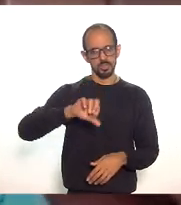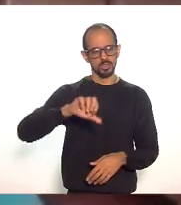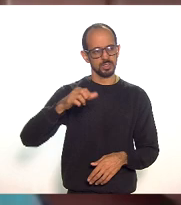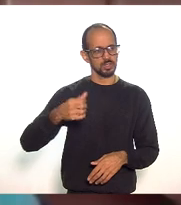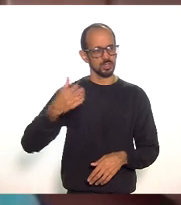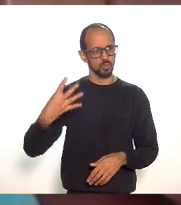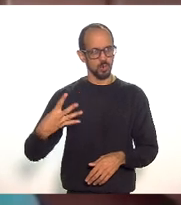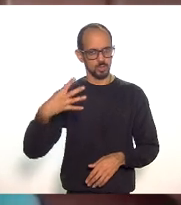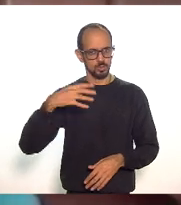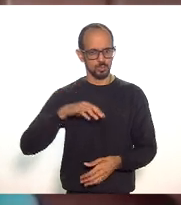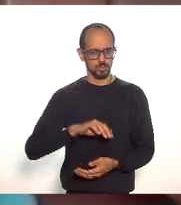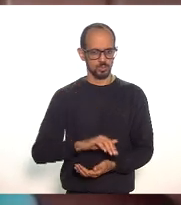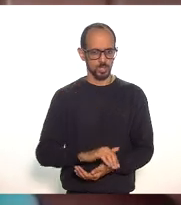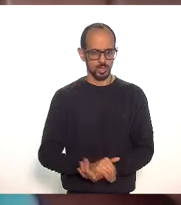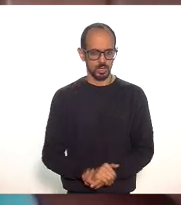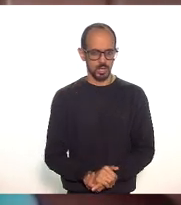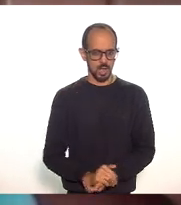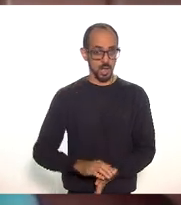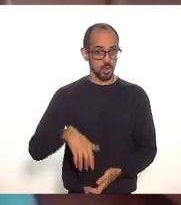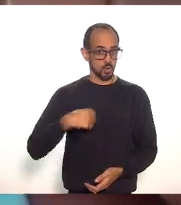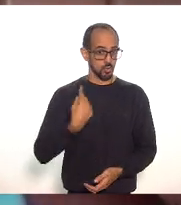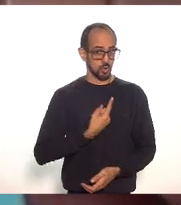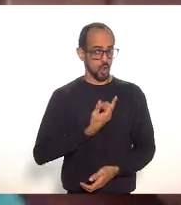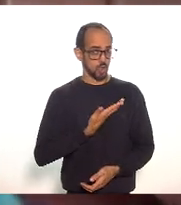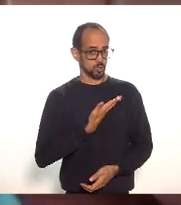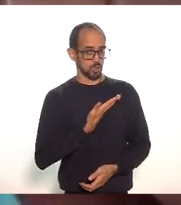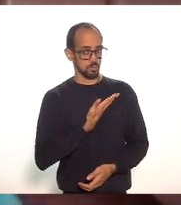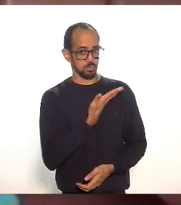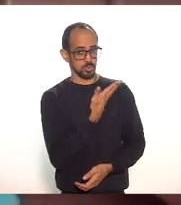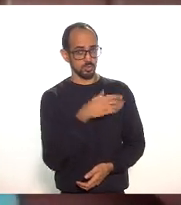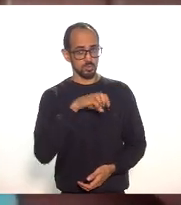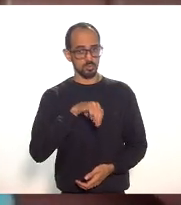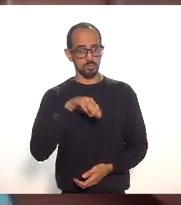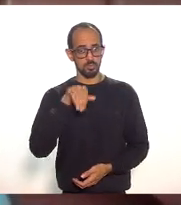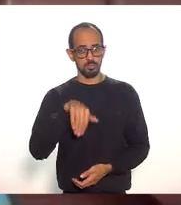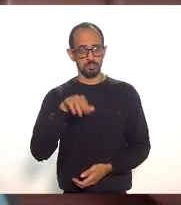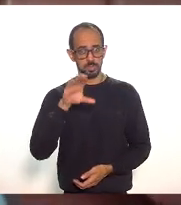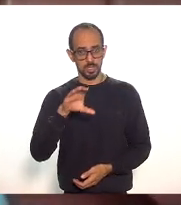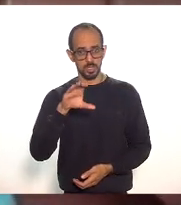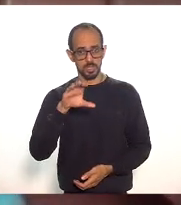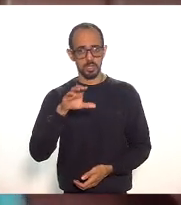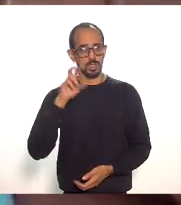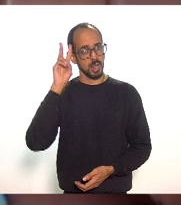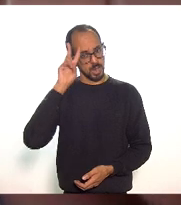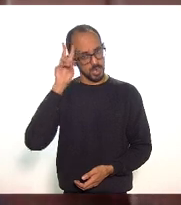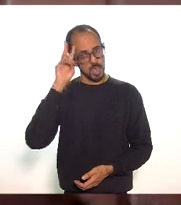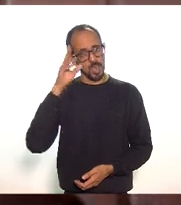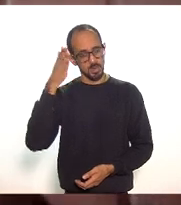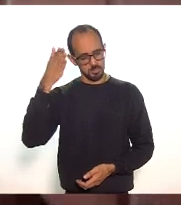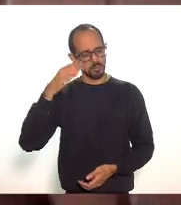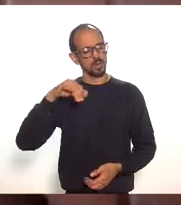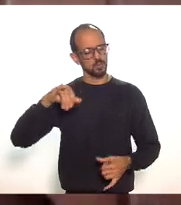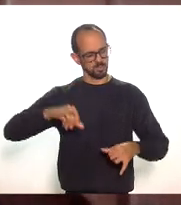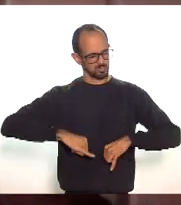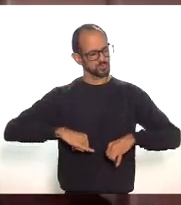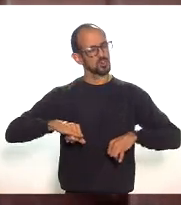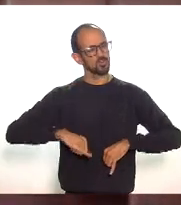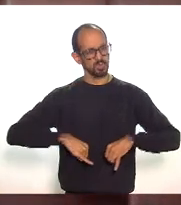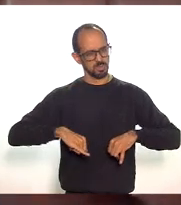Nosso companheiro Mink lembra bem disso, sempre faz questão de ressaltar a dureza daqueles tempos,